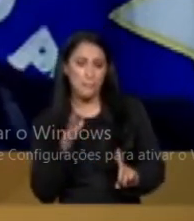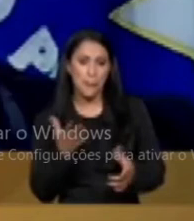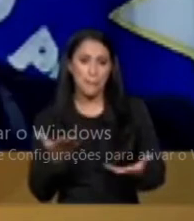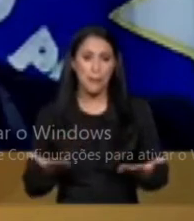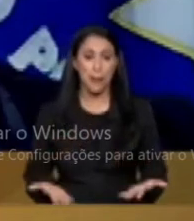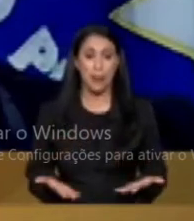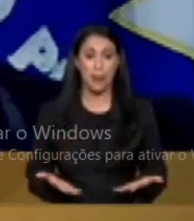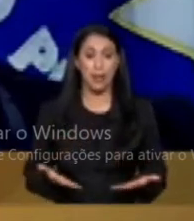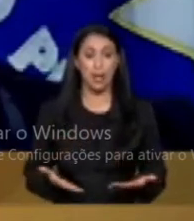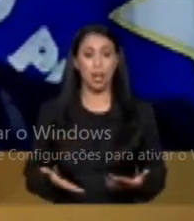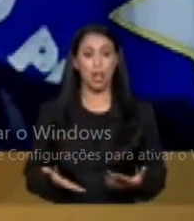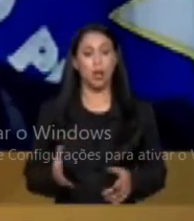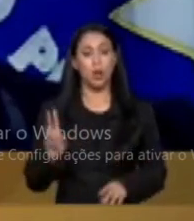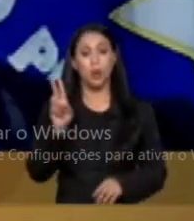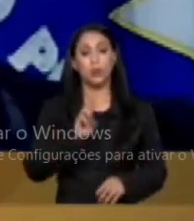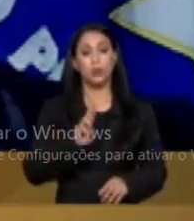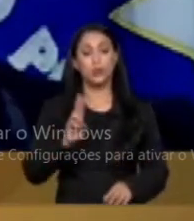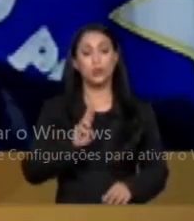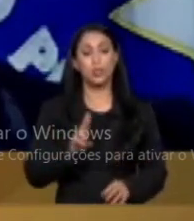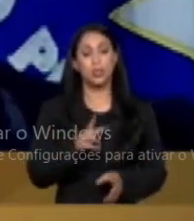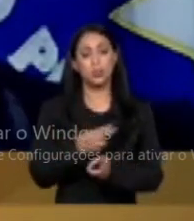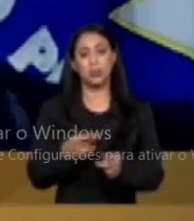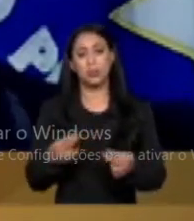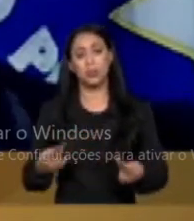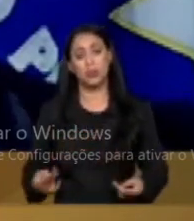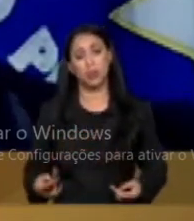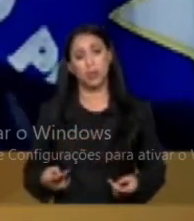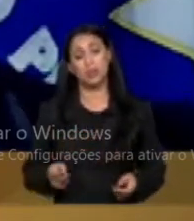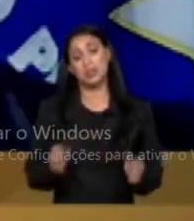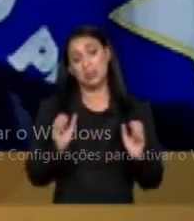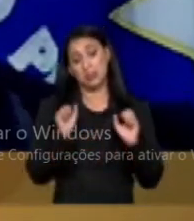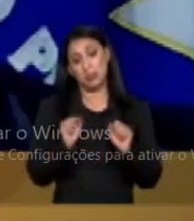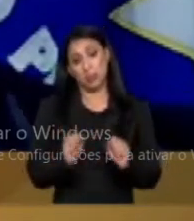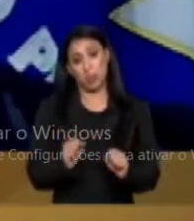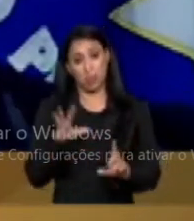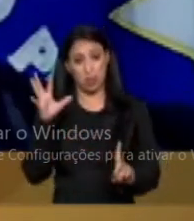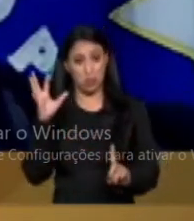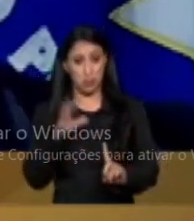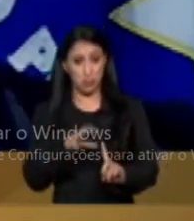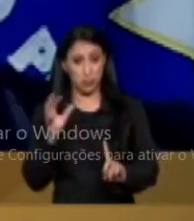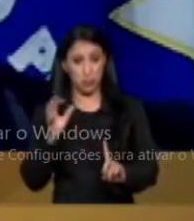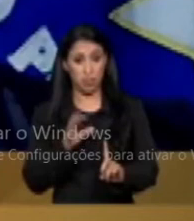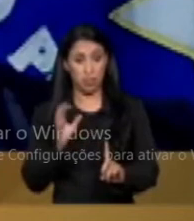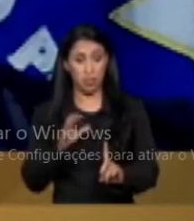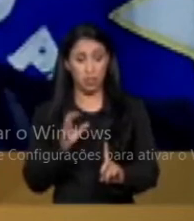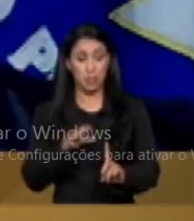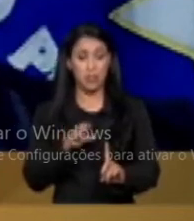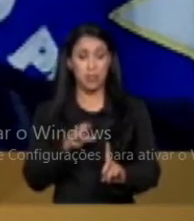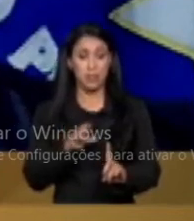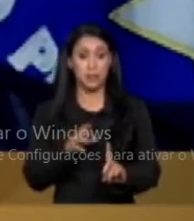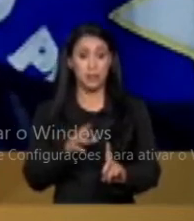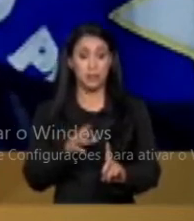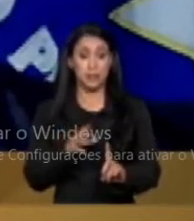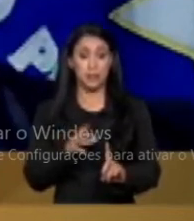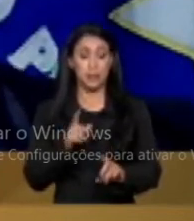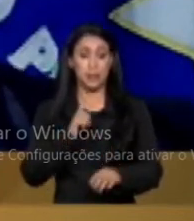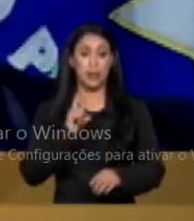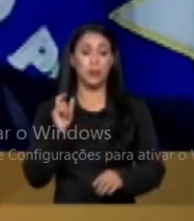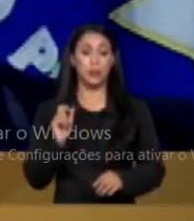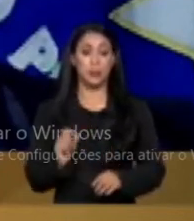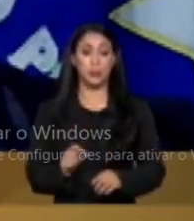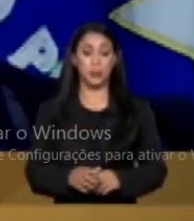de ânimos artificiais, capazes de levar, inclusive, a